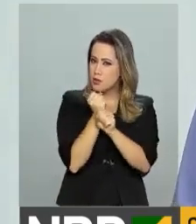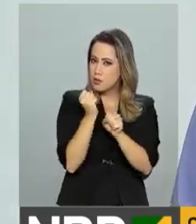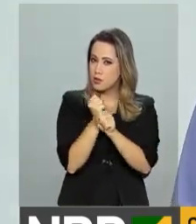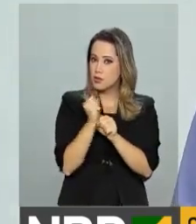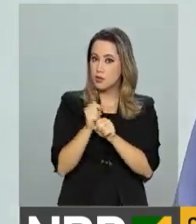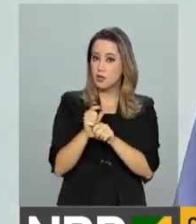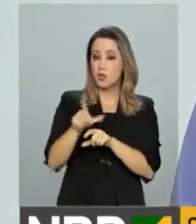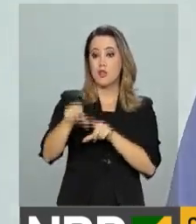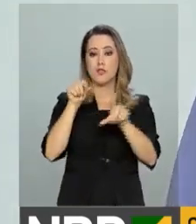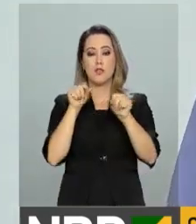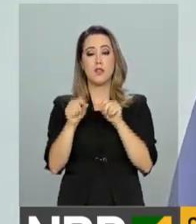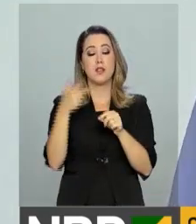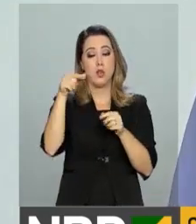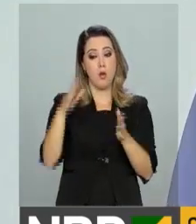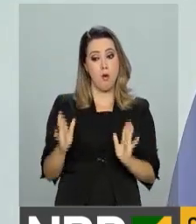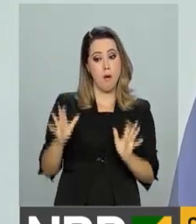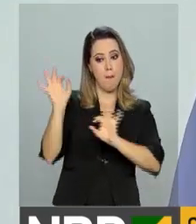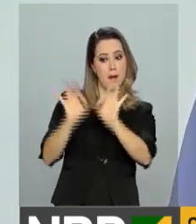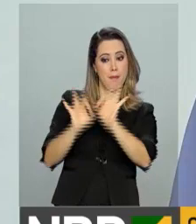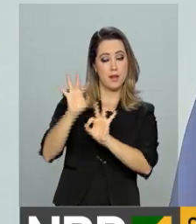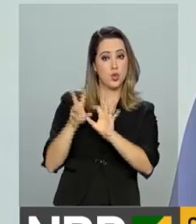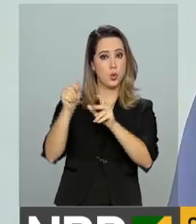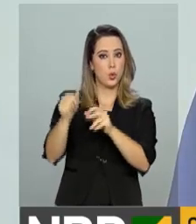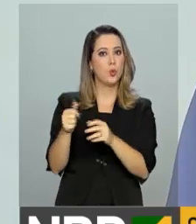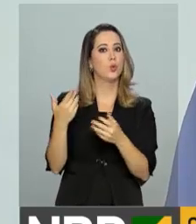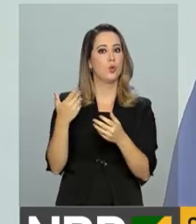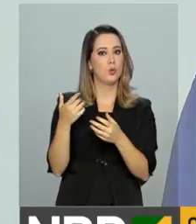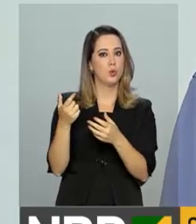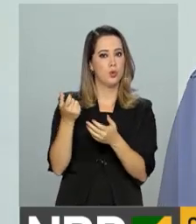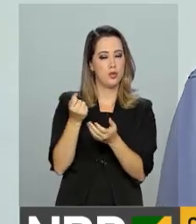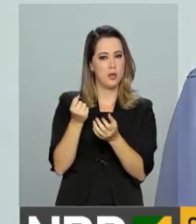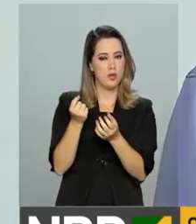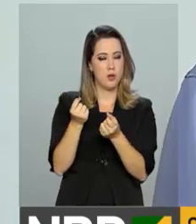2 apartamentos para mobiliar por inteiro.